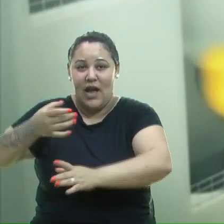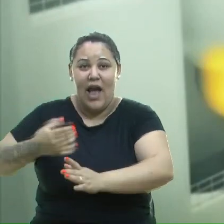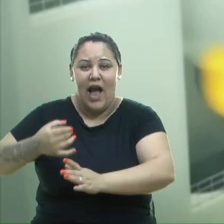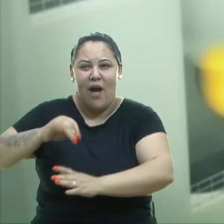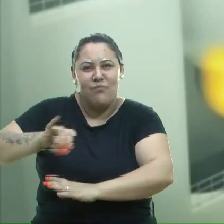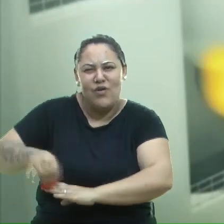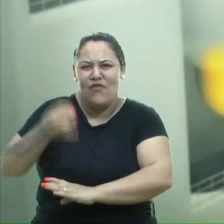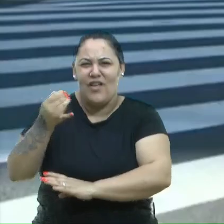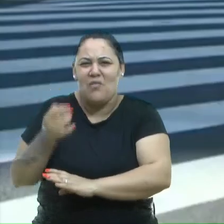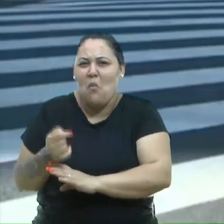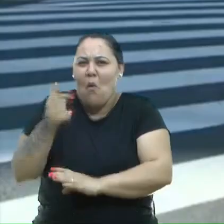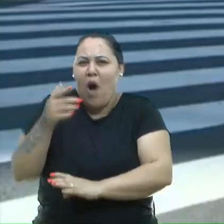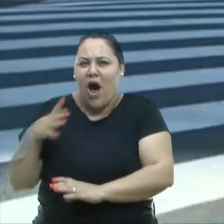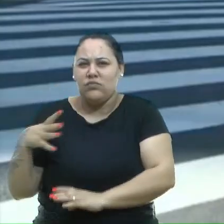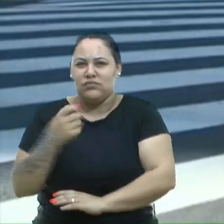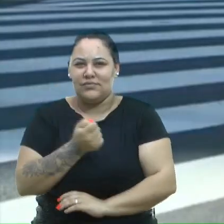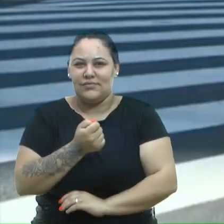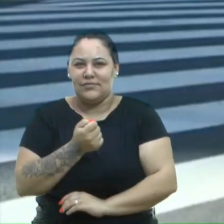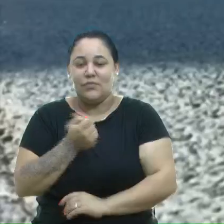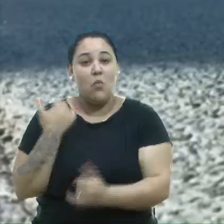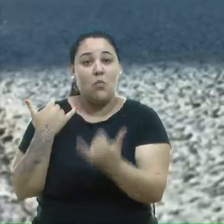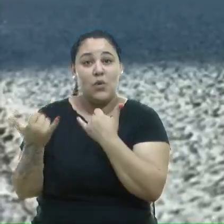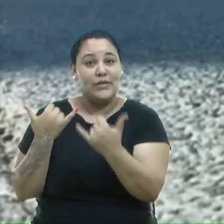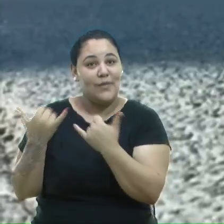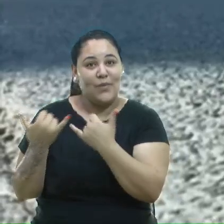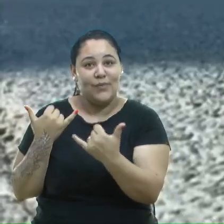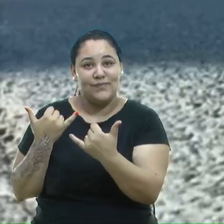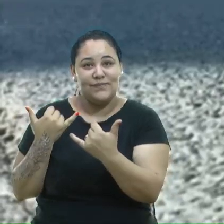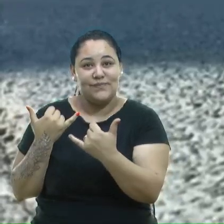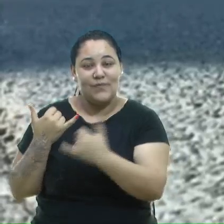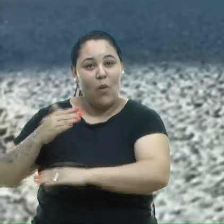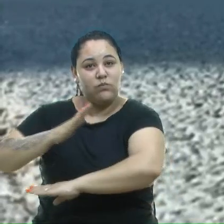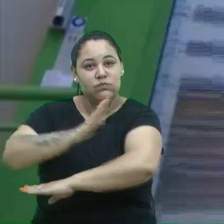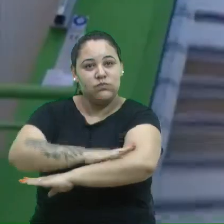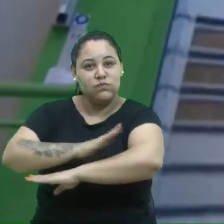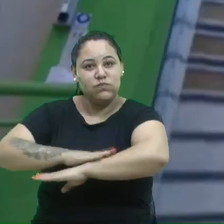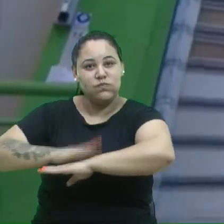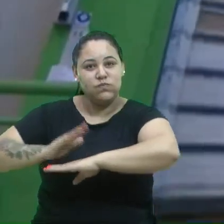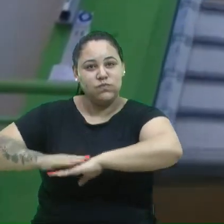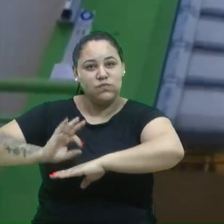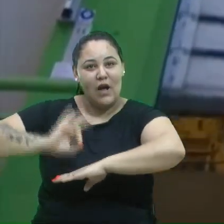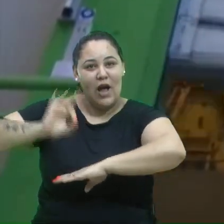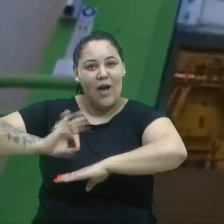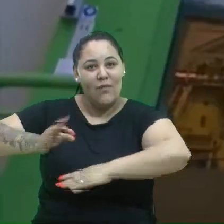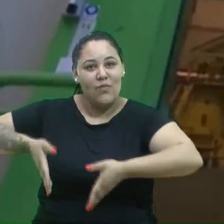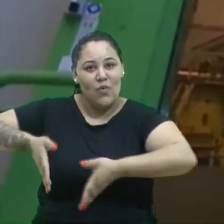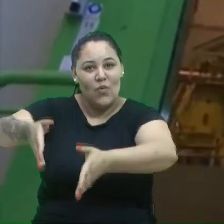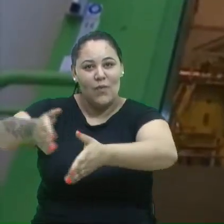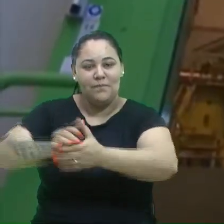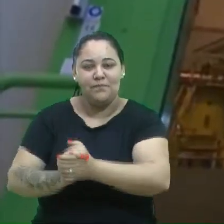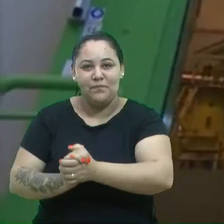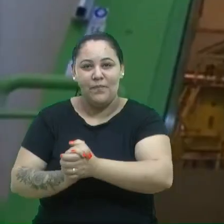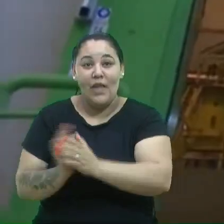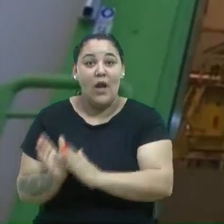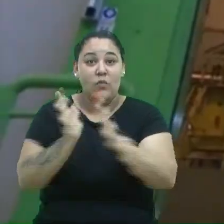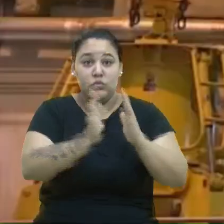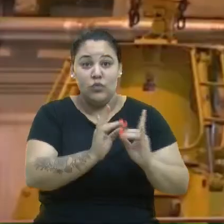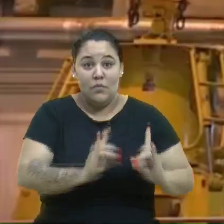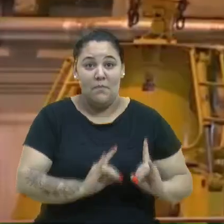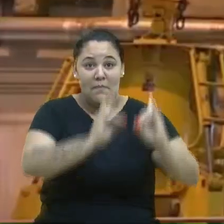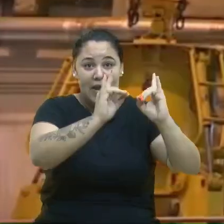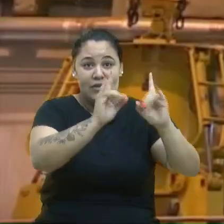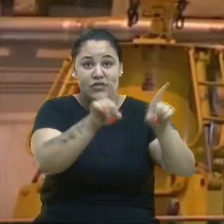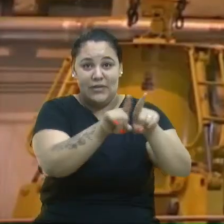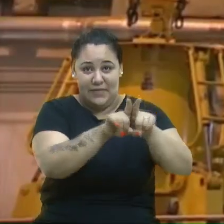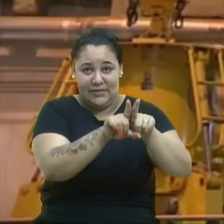quase totalidade. Como, por exemplo, para asfaltar ruas. No mesmo prédio, mas para outro grande depósito,